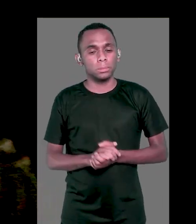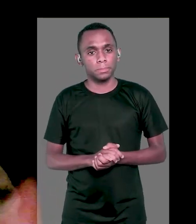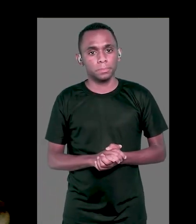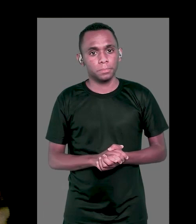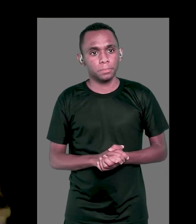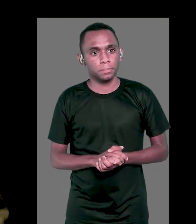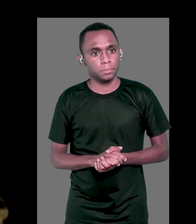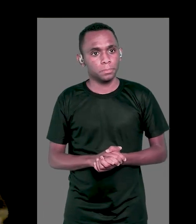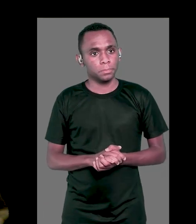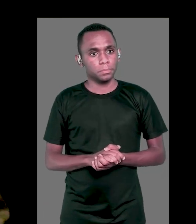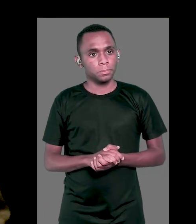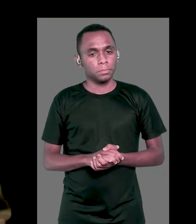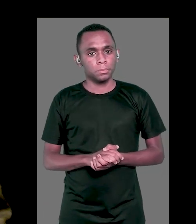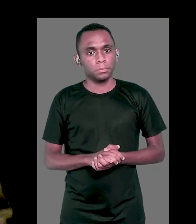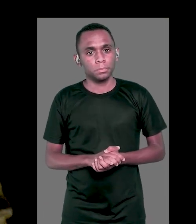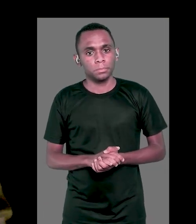pode deve estar presente